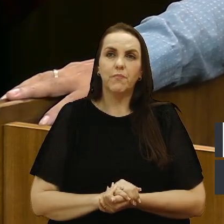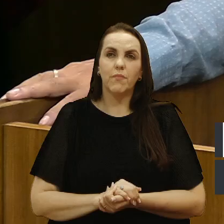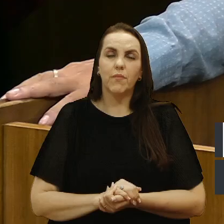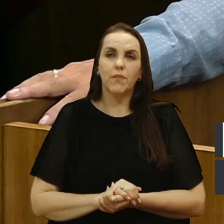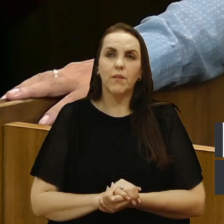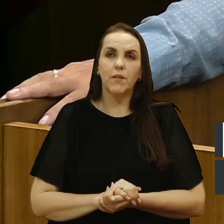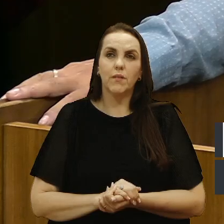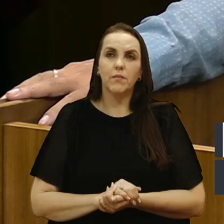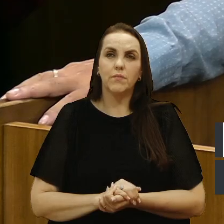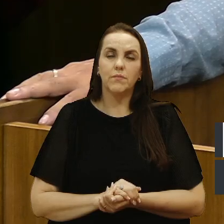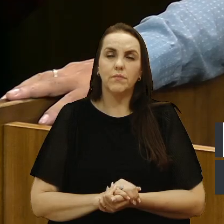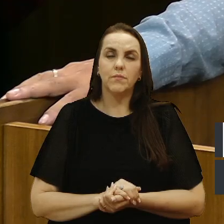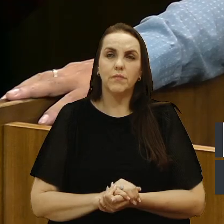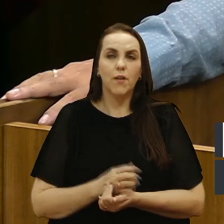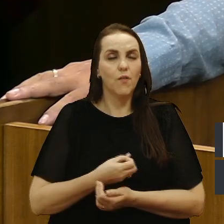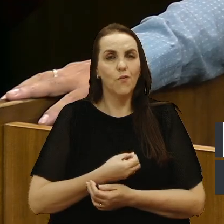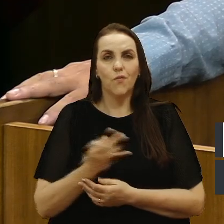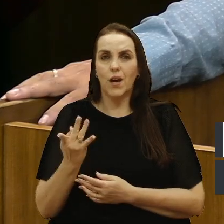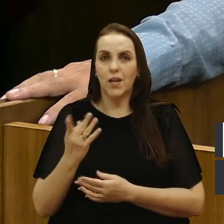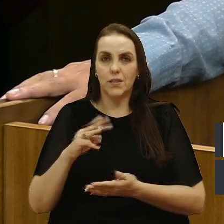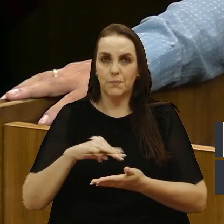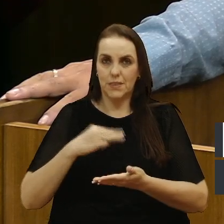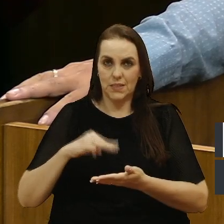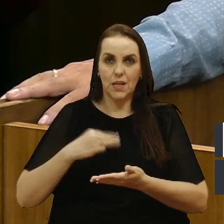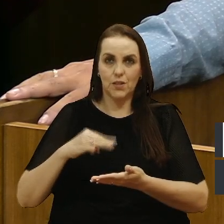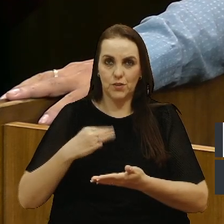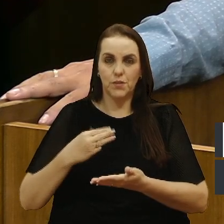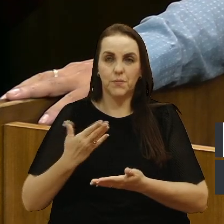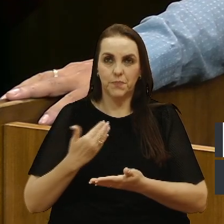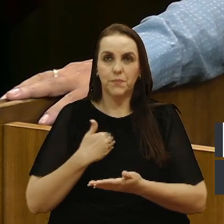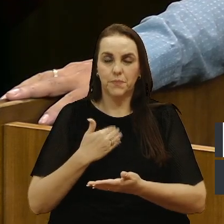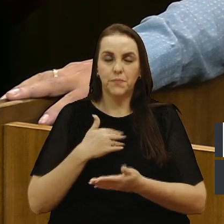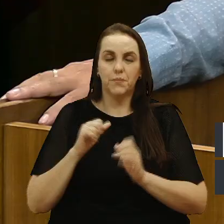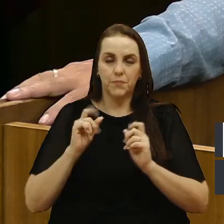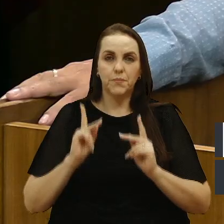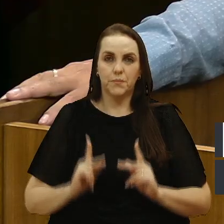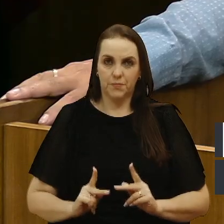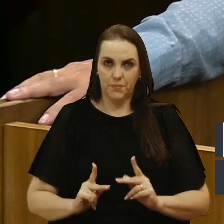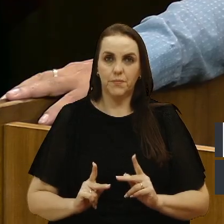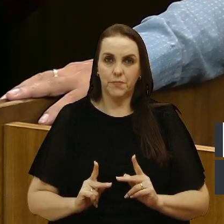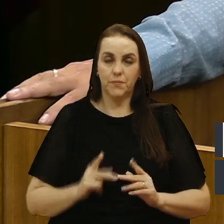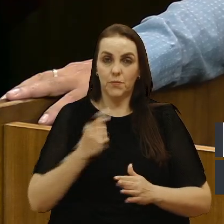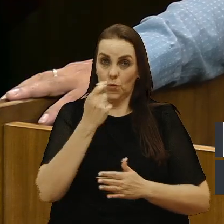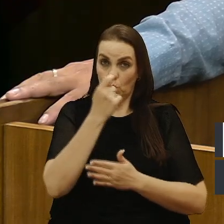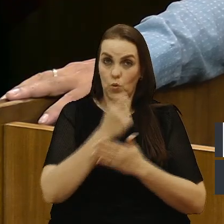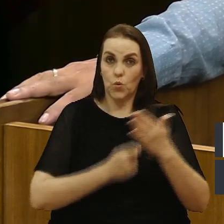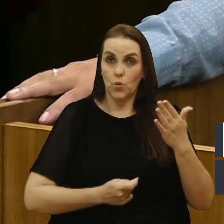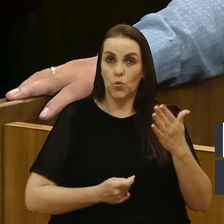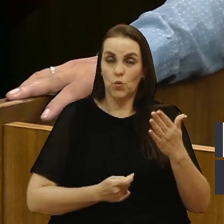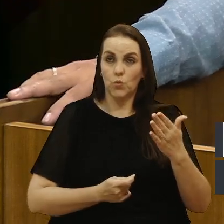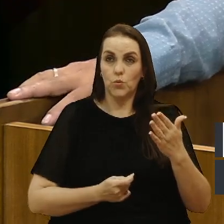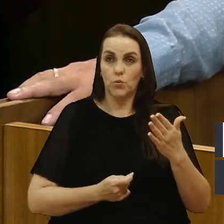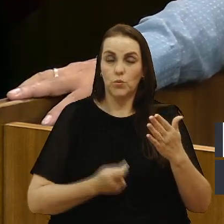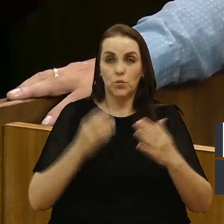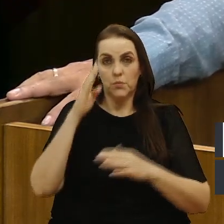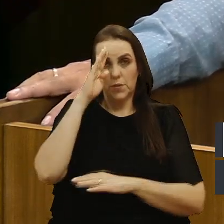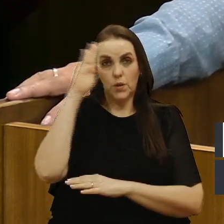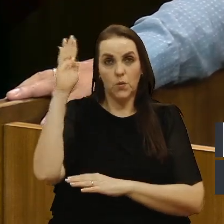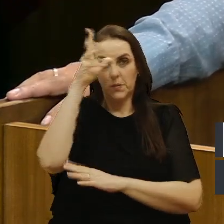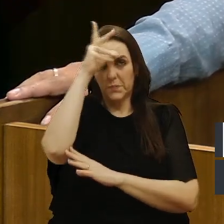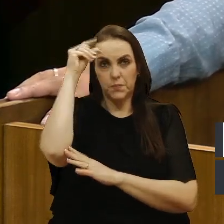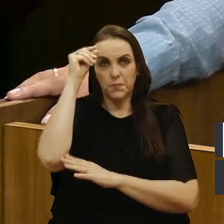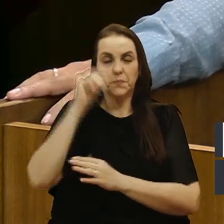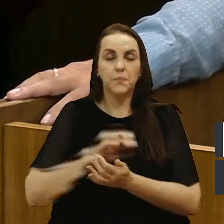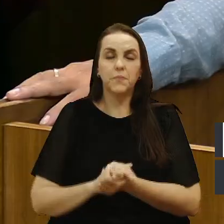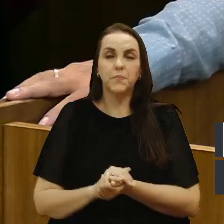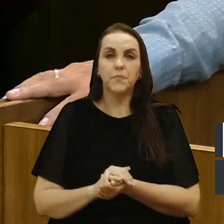recebi inúmeras mensagens de pessoas que passaram no concurso para guarda municipal.